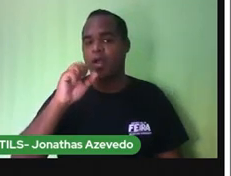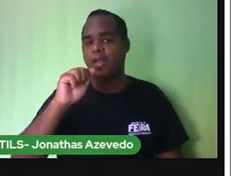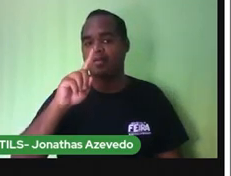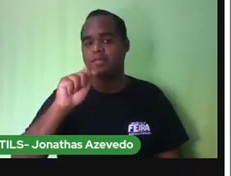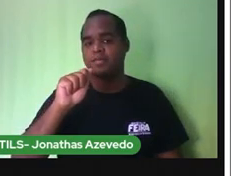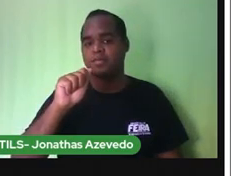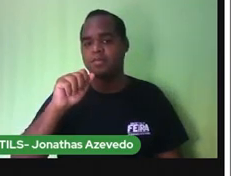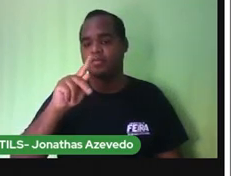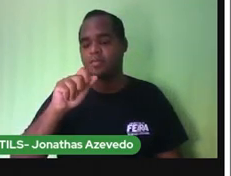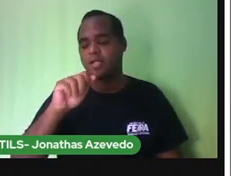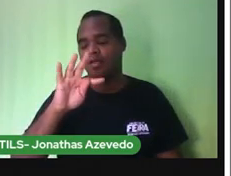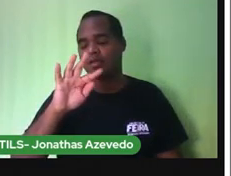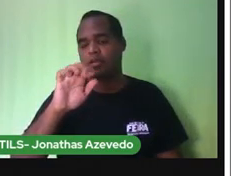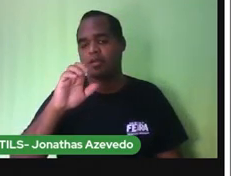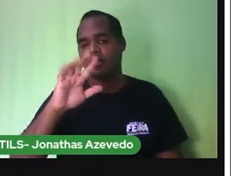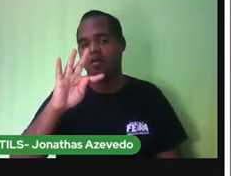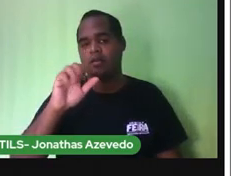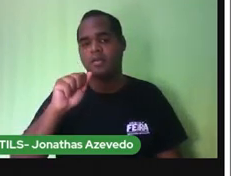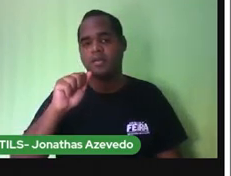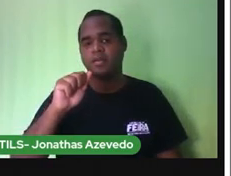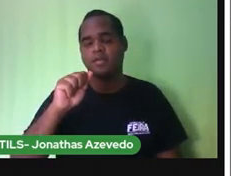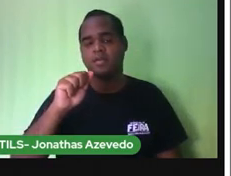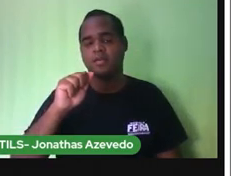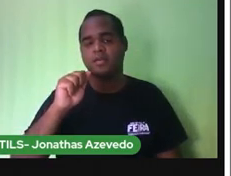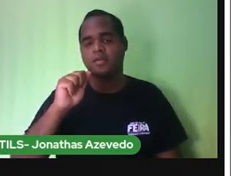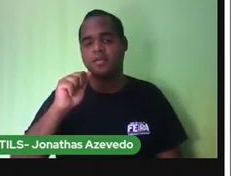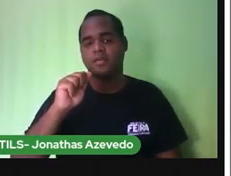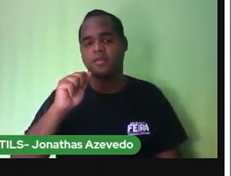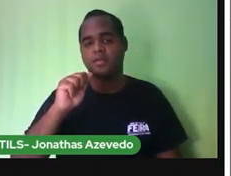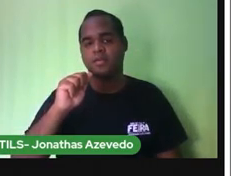cocada o Pateta